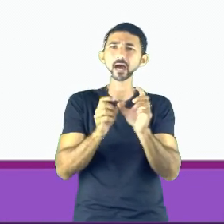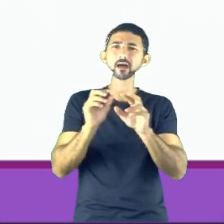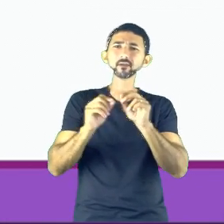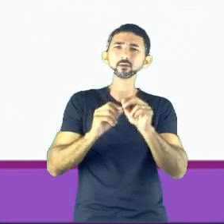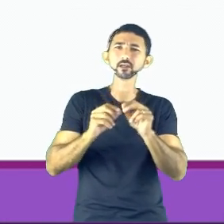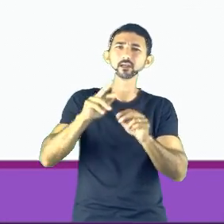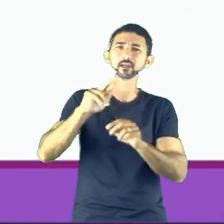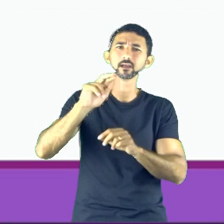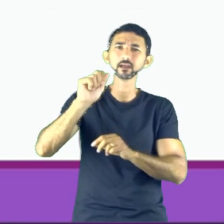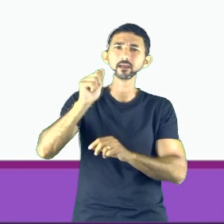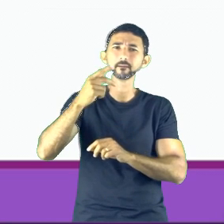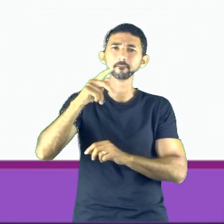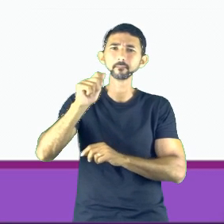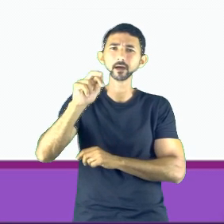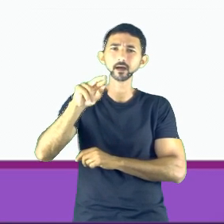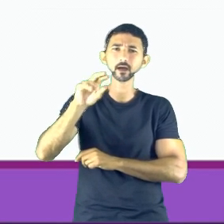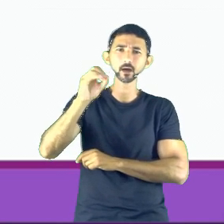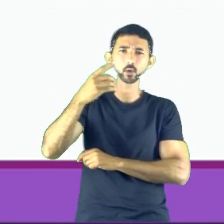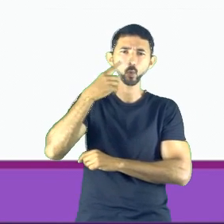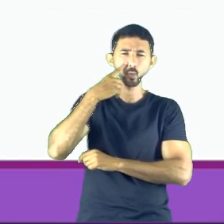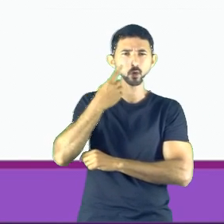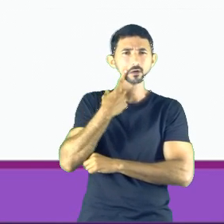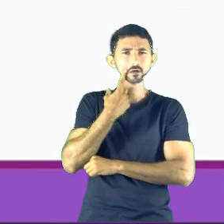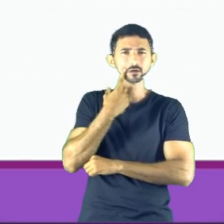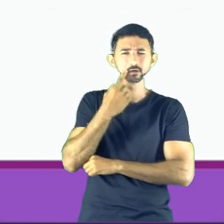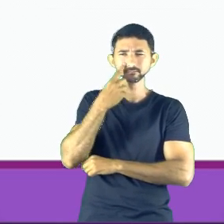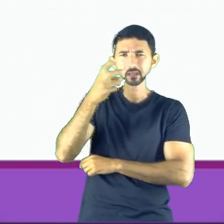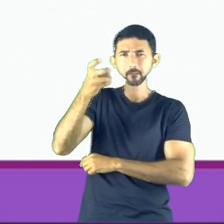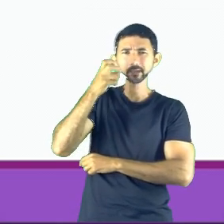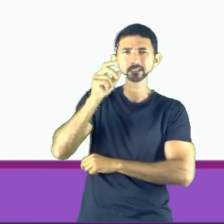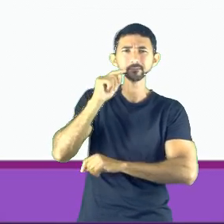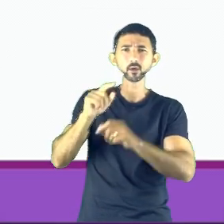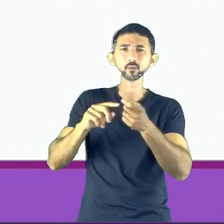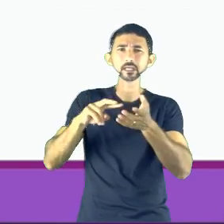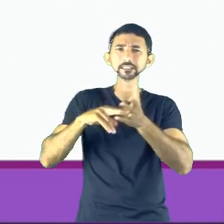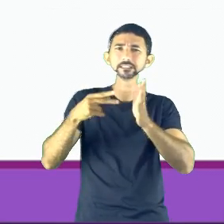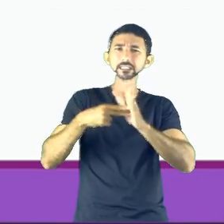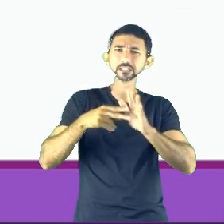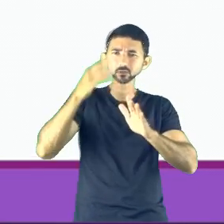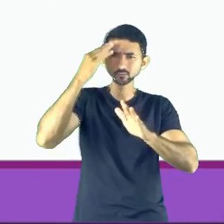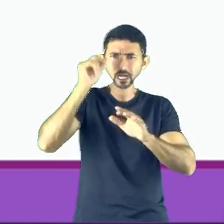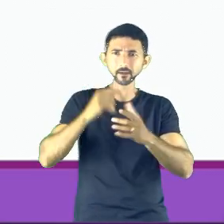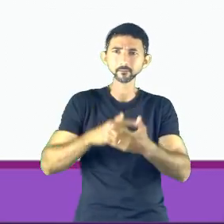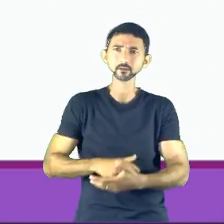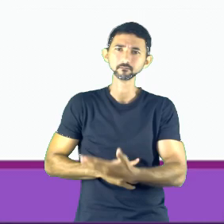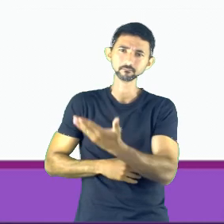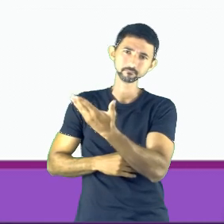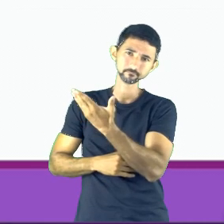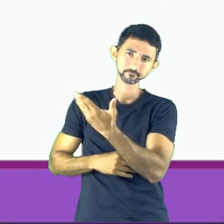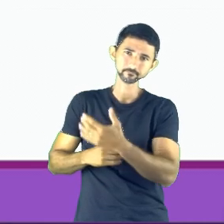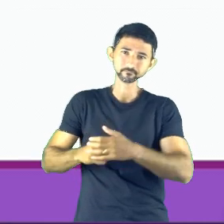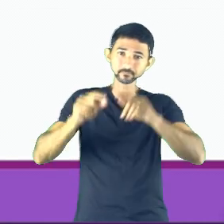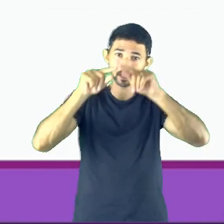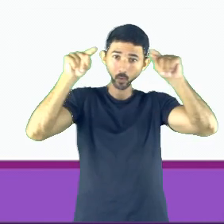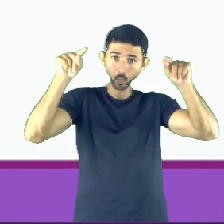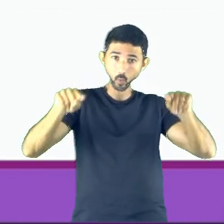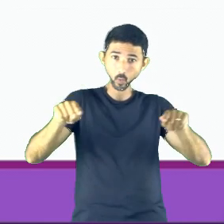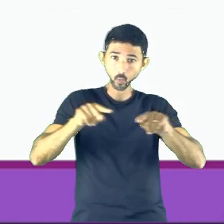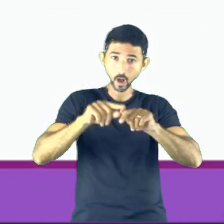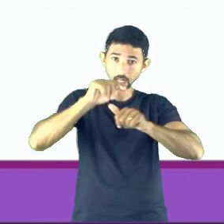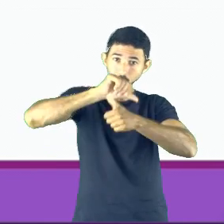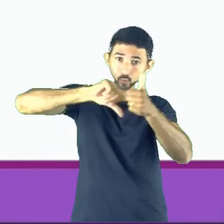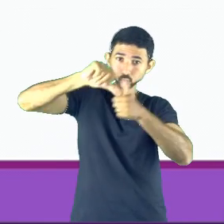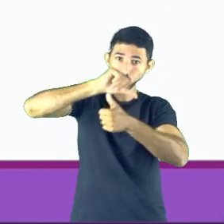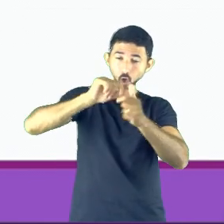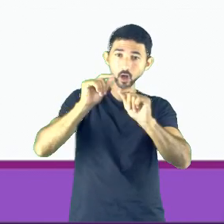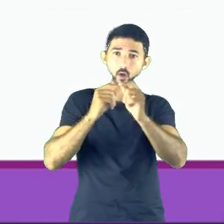A palavra destacada, como vocês estão vendo aí, é reparou. Muito bem. E você com certeza sabe o que quer dizer reparar, né? No